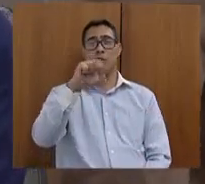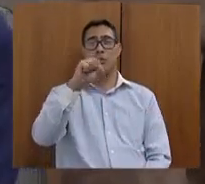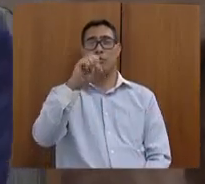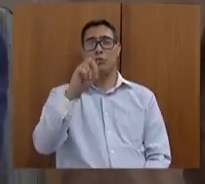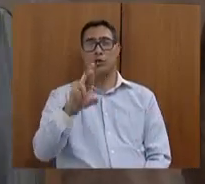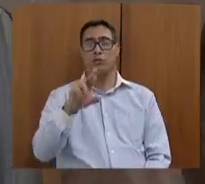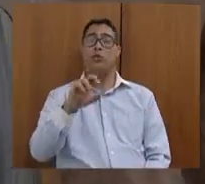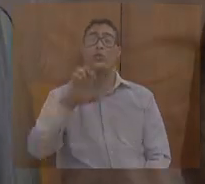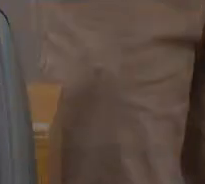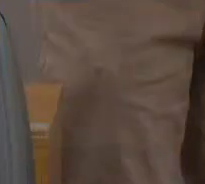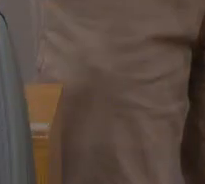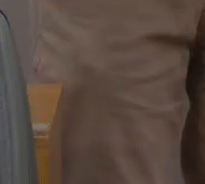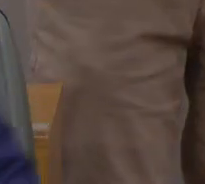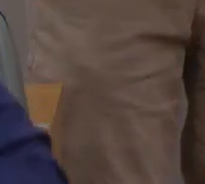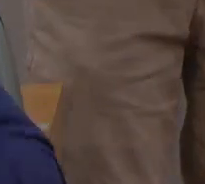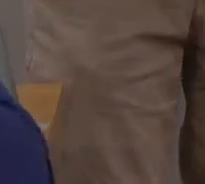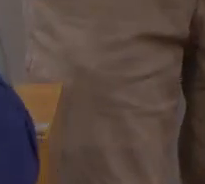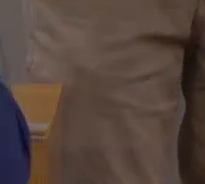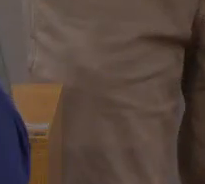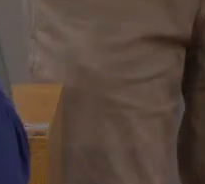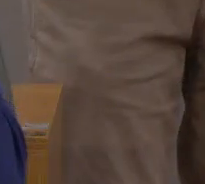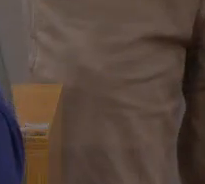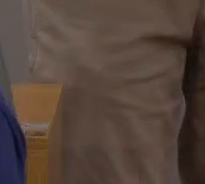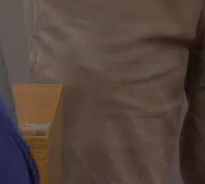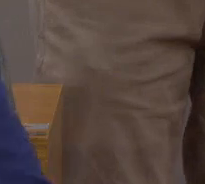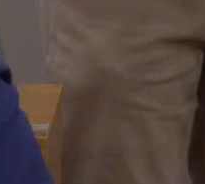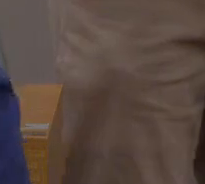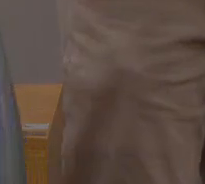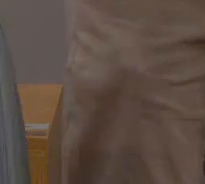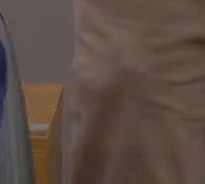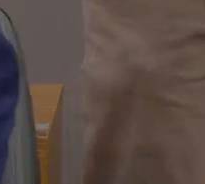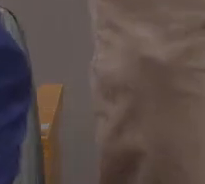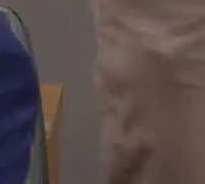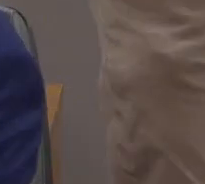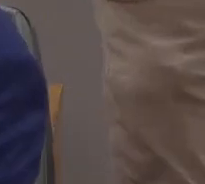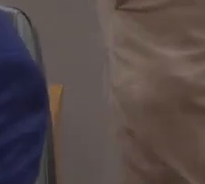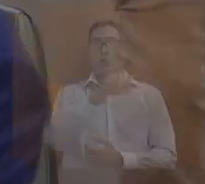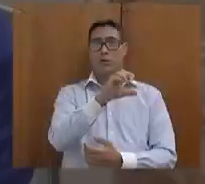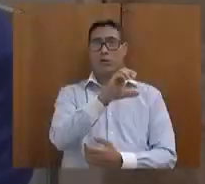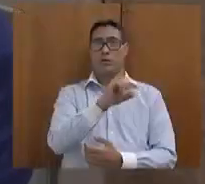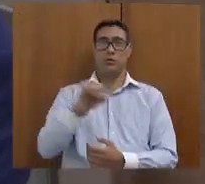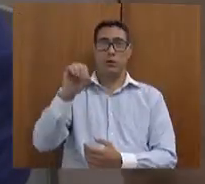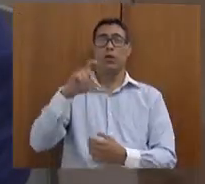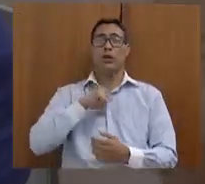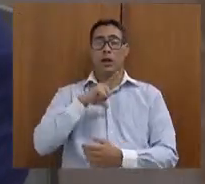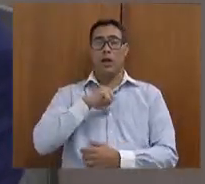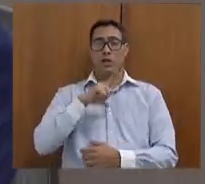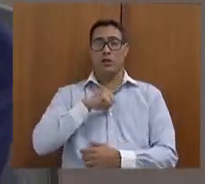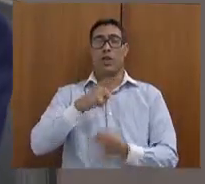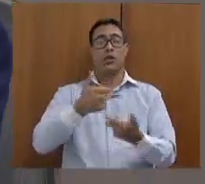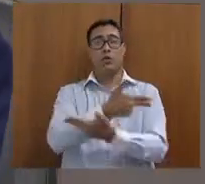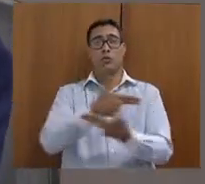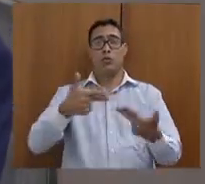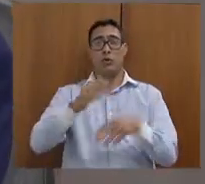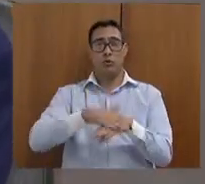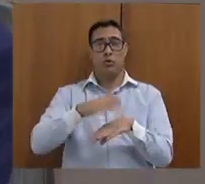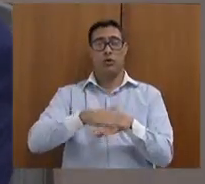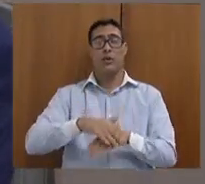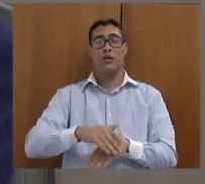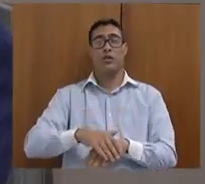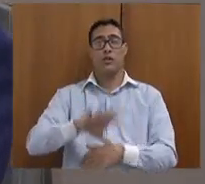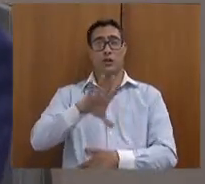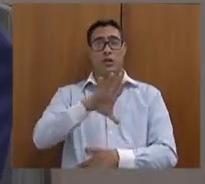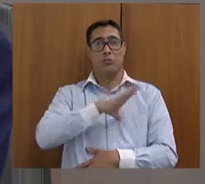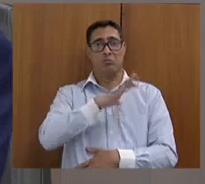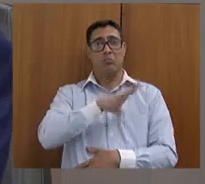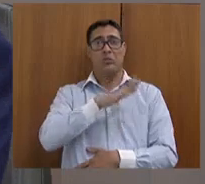nós temos 100% das nossas escolas com água Porém tem uma coisa que nós somos mais a fundo que é